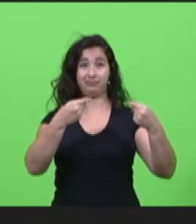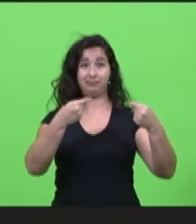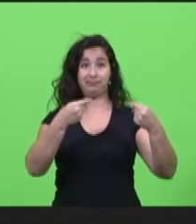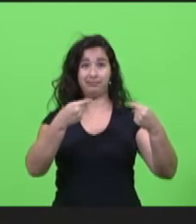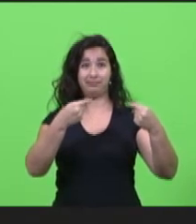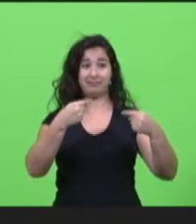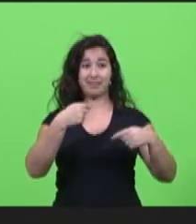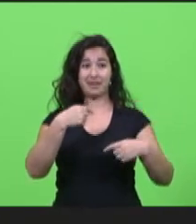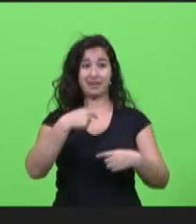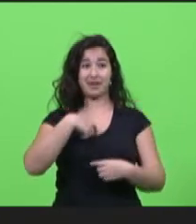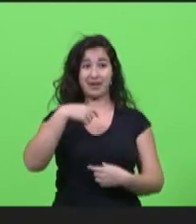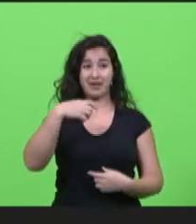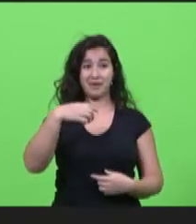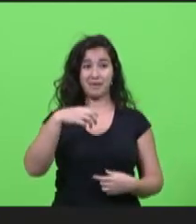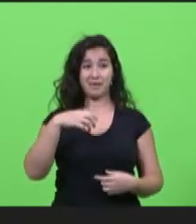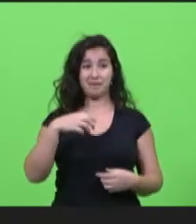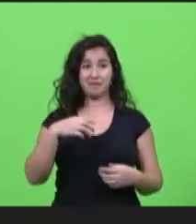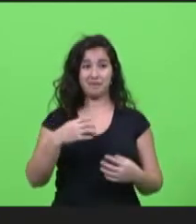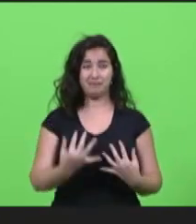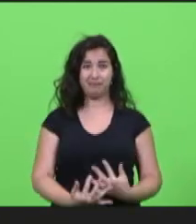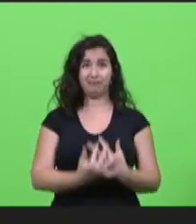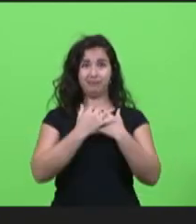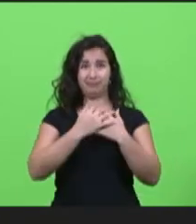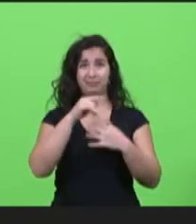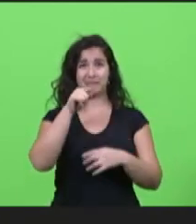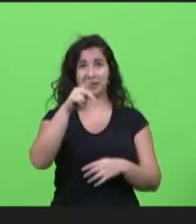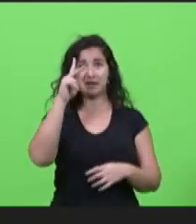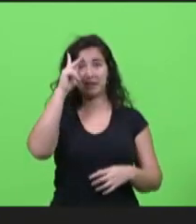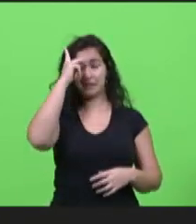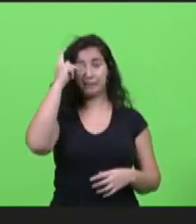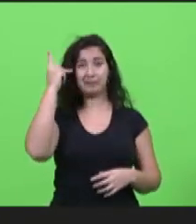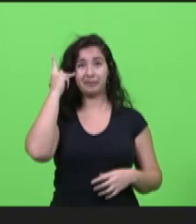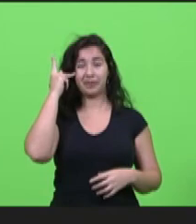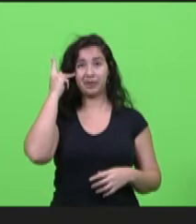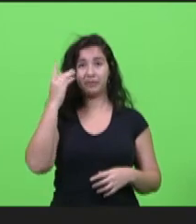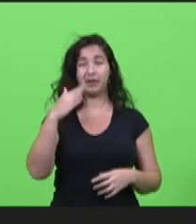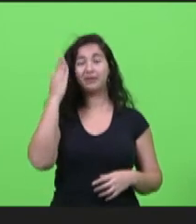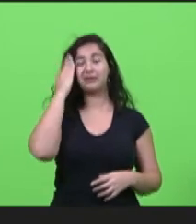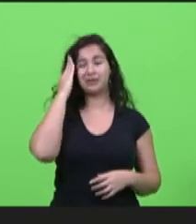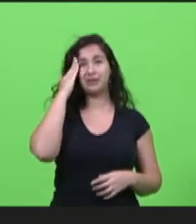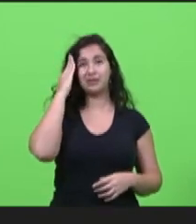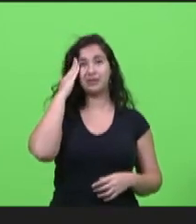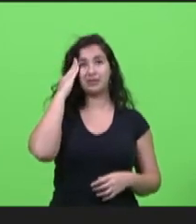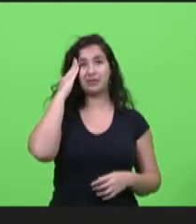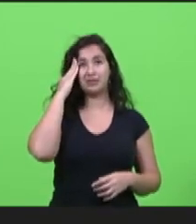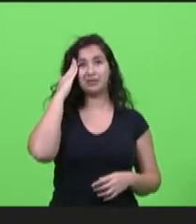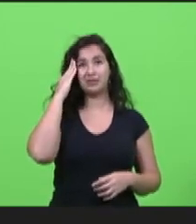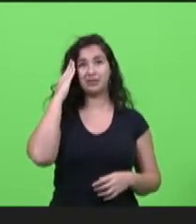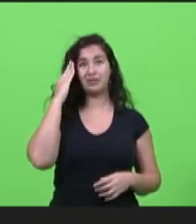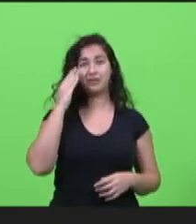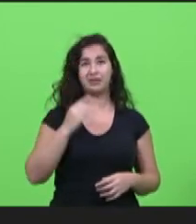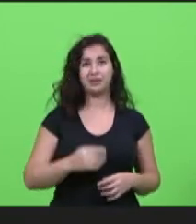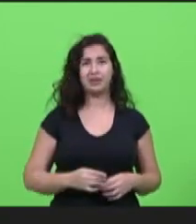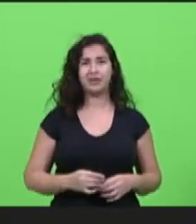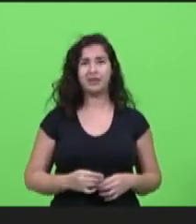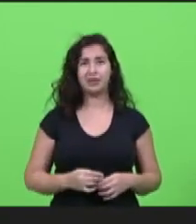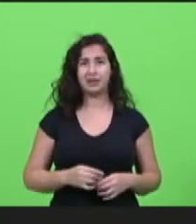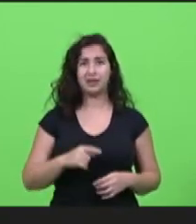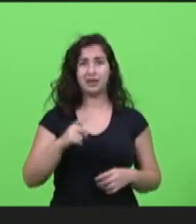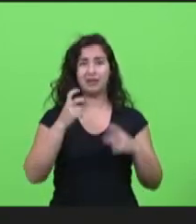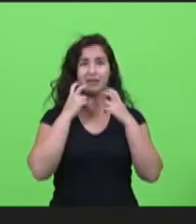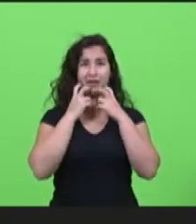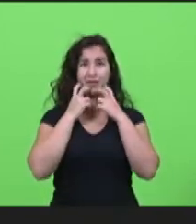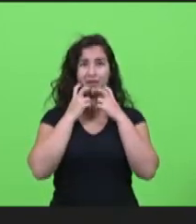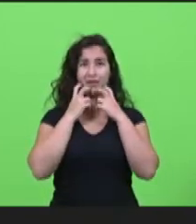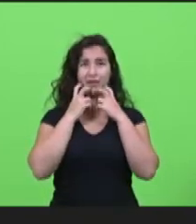despropositalmente pela deputada Paulinha, mas eu compreendo muito bem, porque Balsa falava, né, que o grito